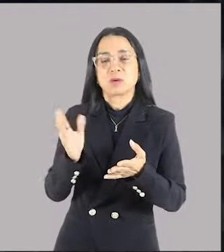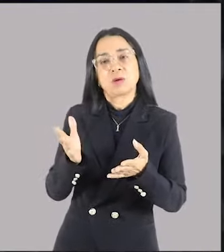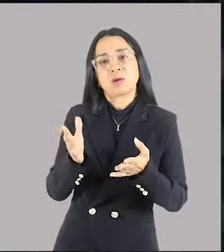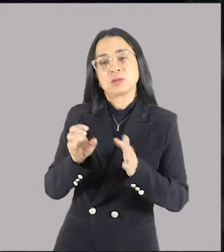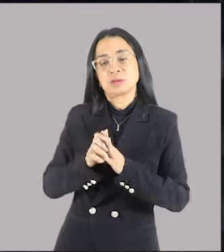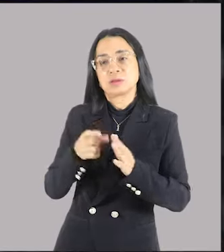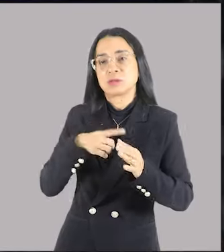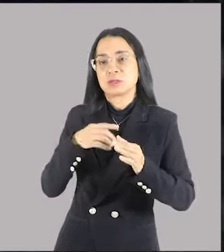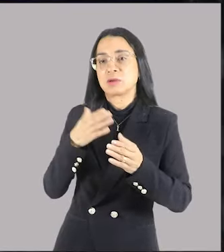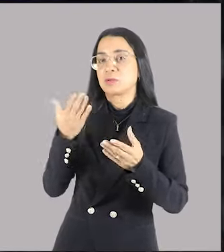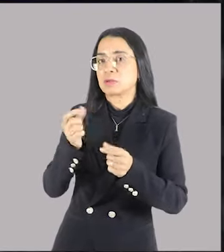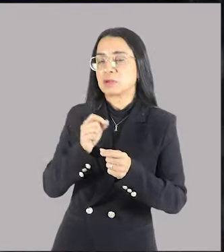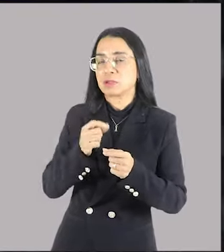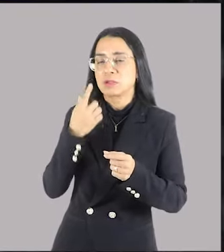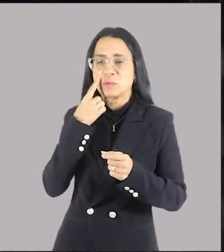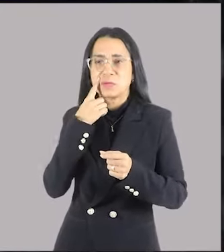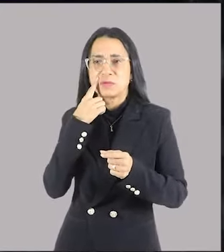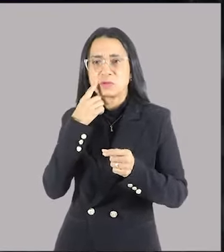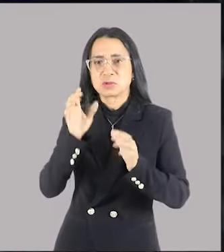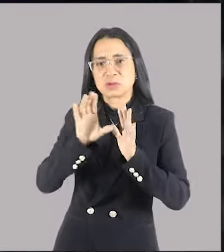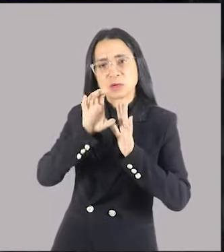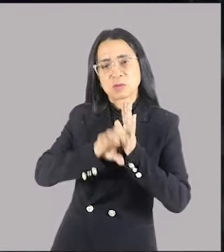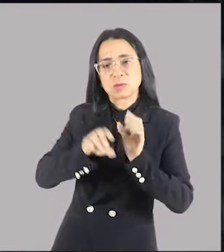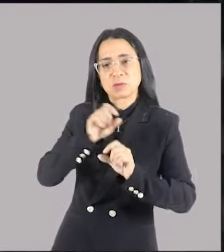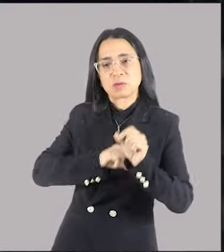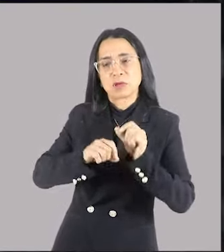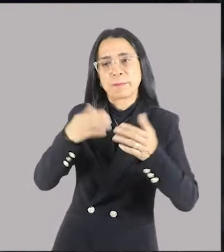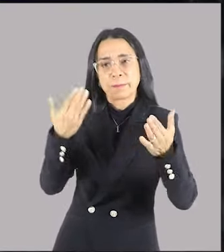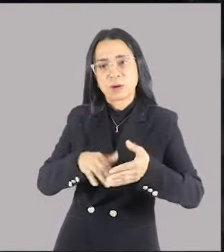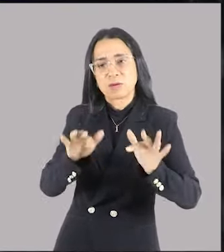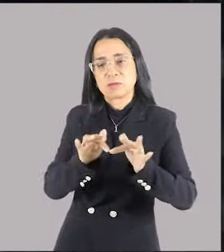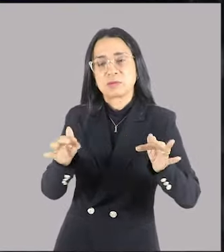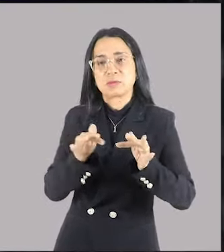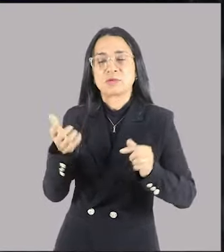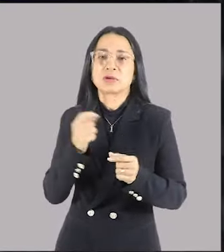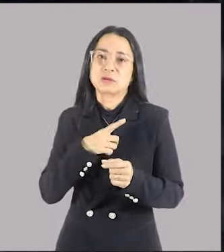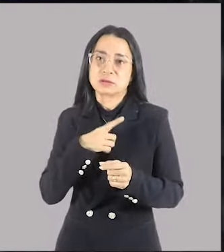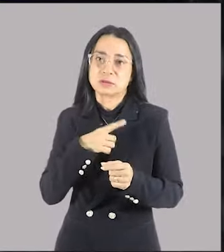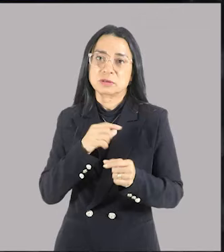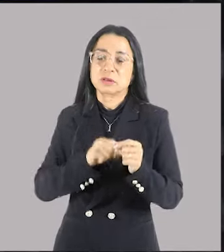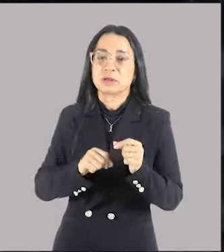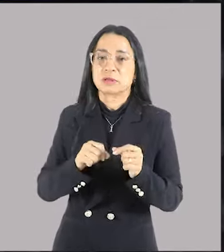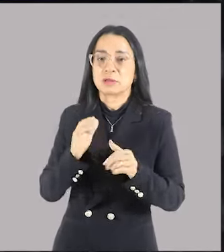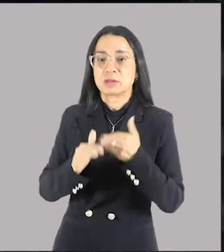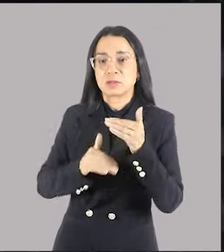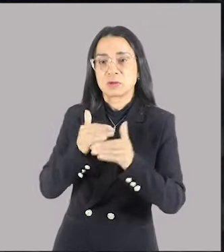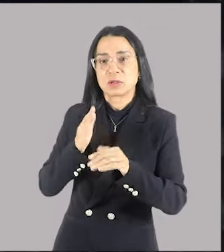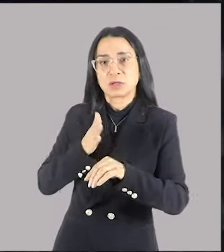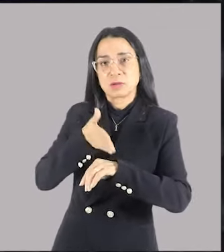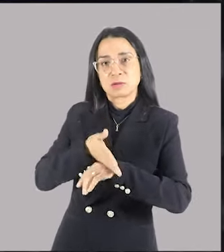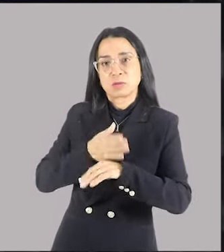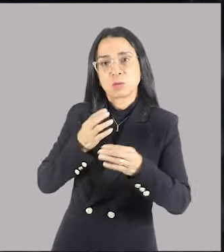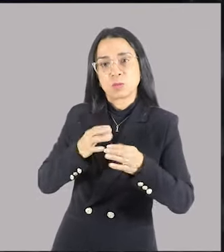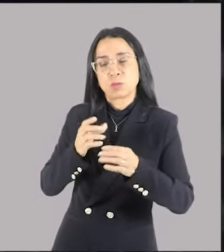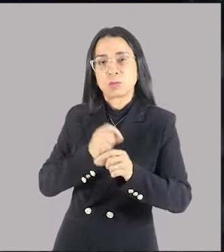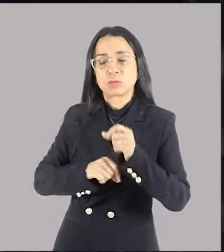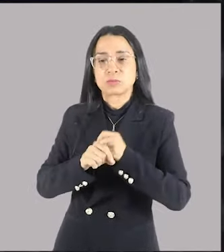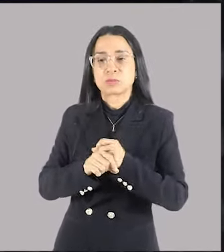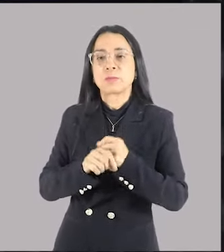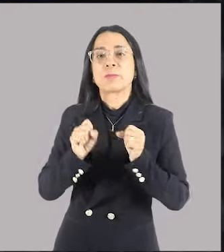seja análise curricular seja uma prova simplificada ela passou por esse processo seletivo e dentro desse processo seletivo